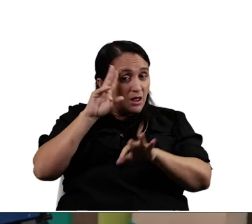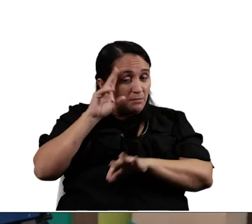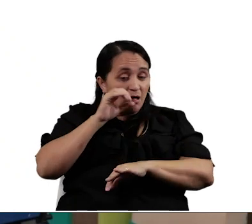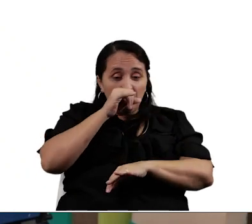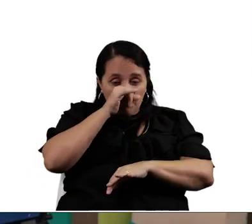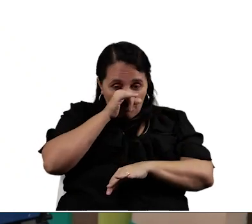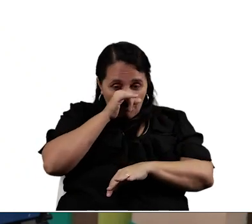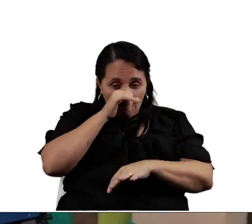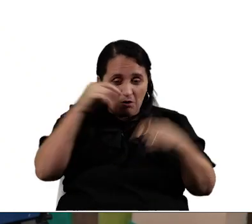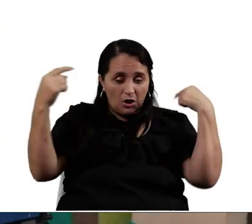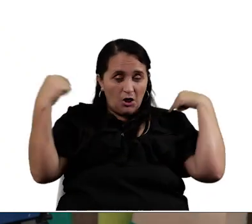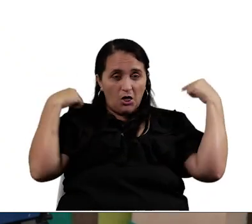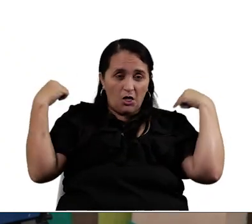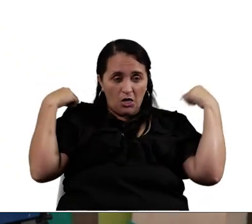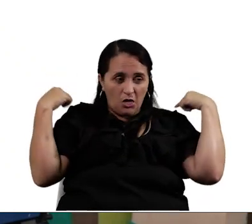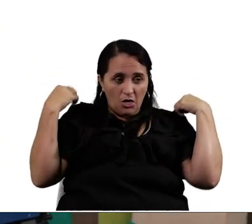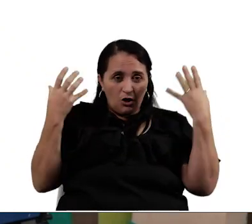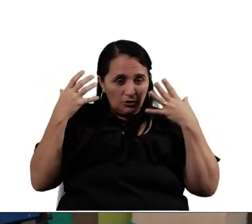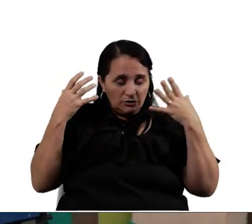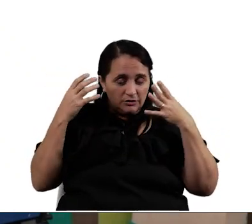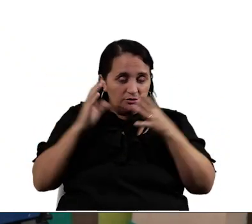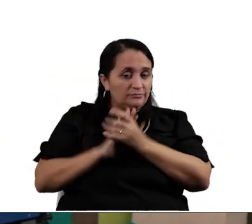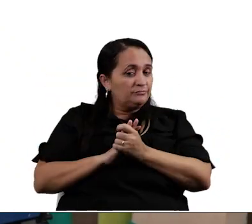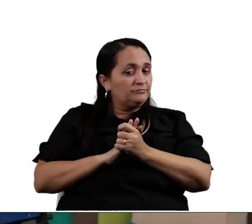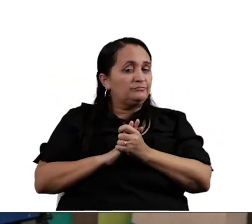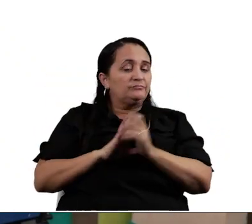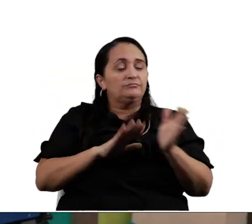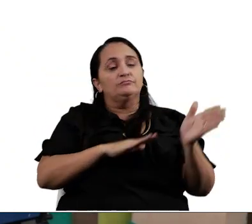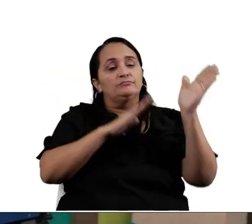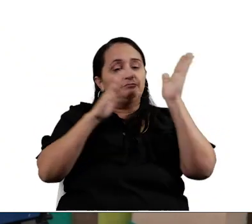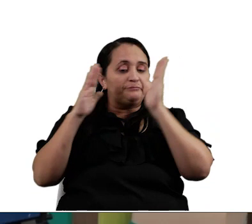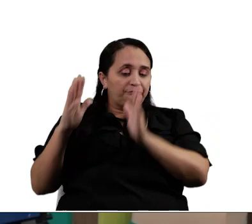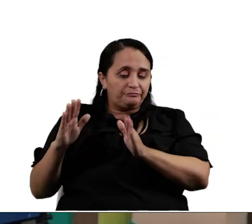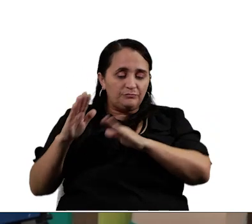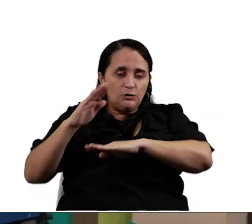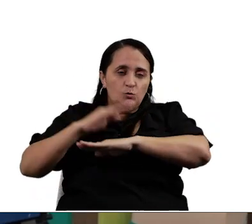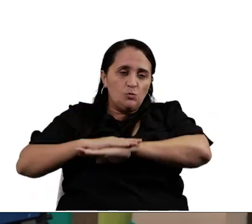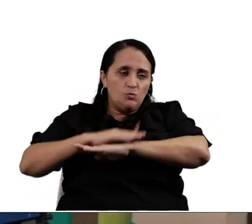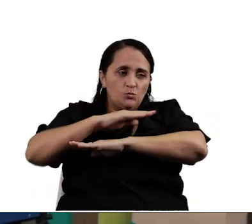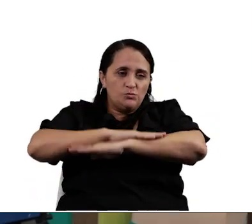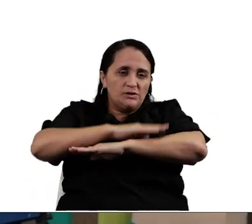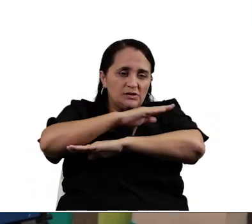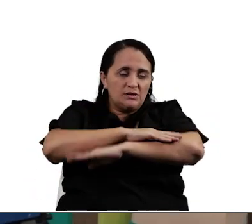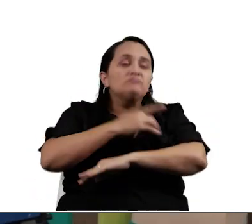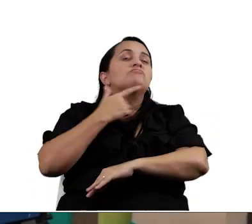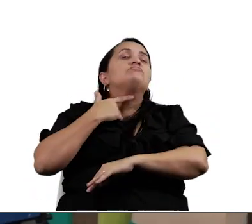asas. E o sapo, ele queria ir na festa no